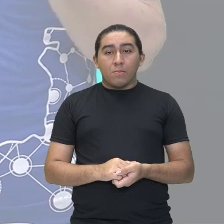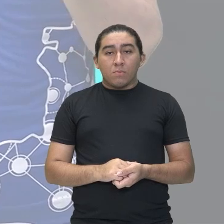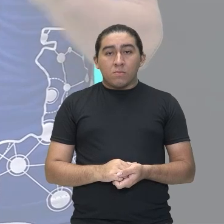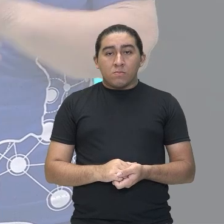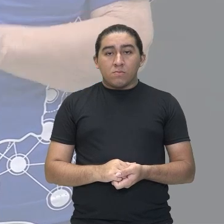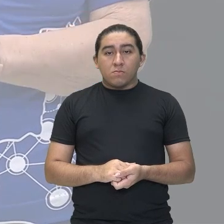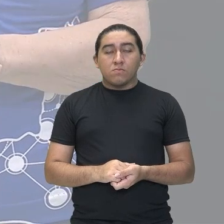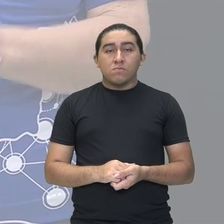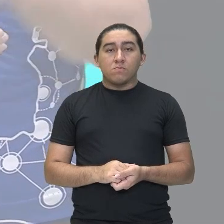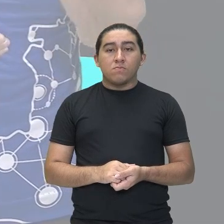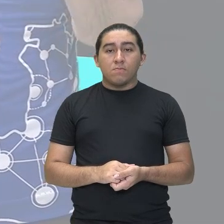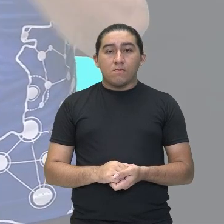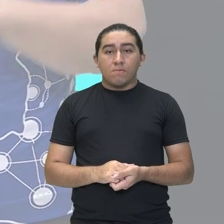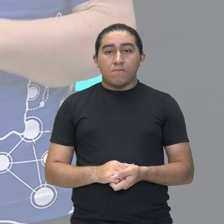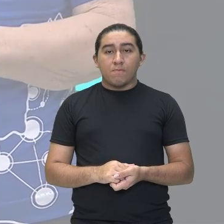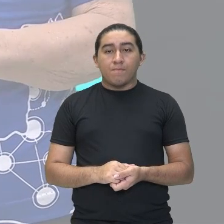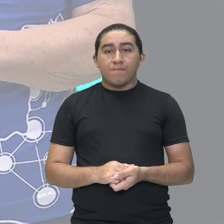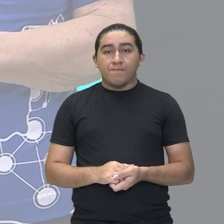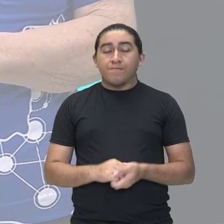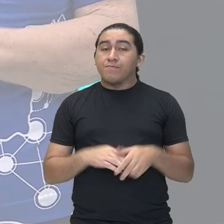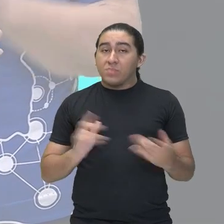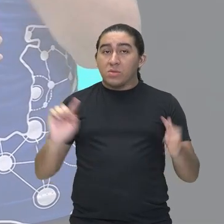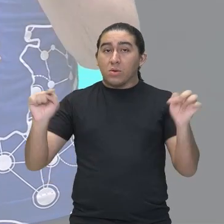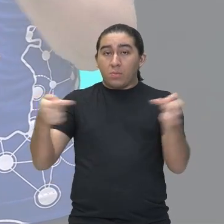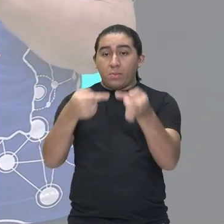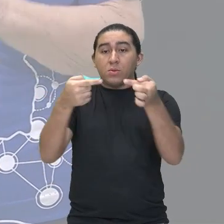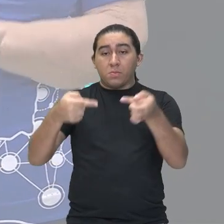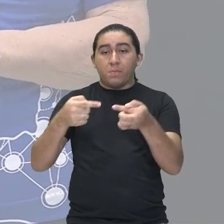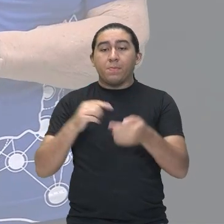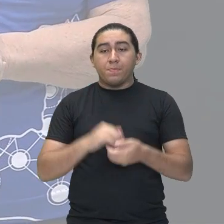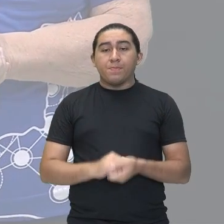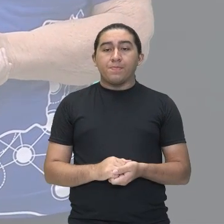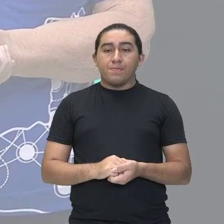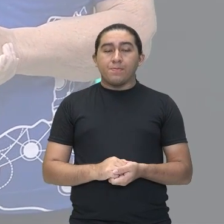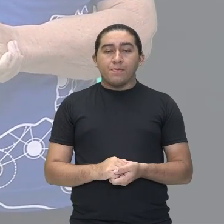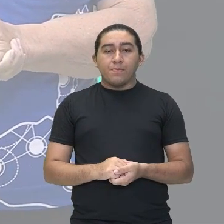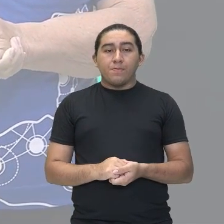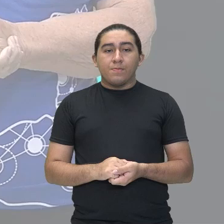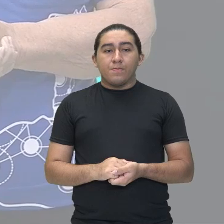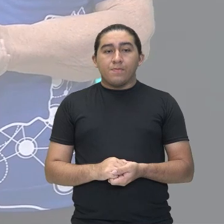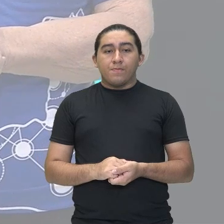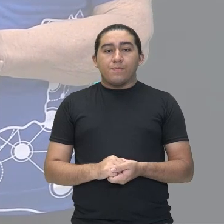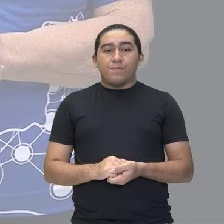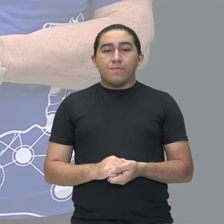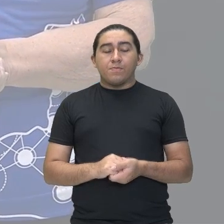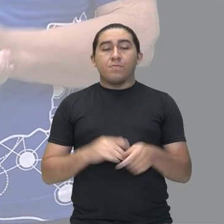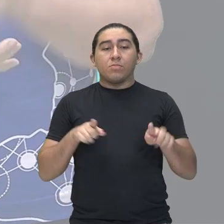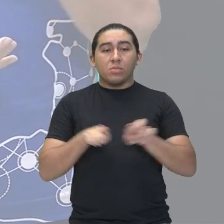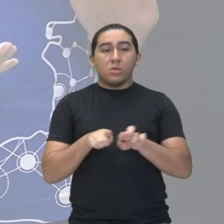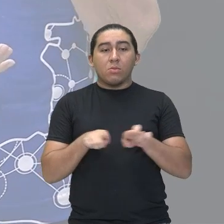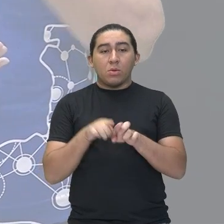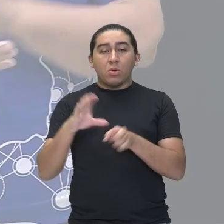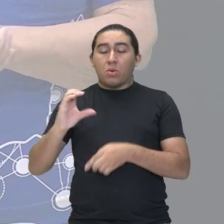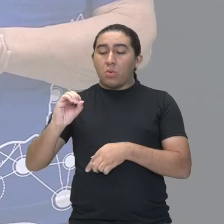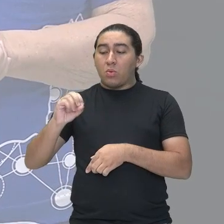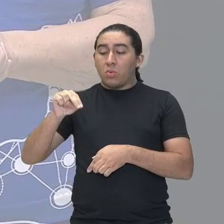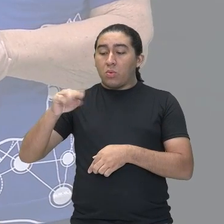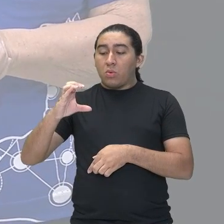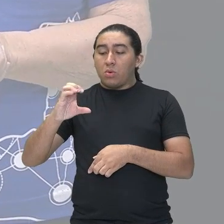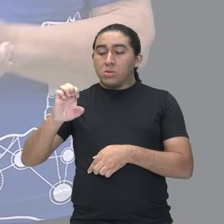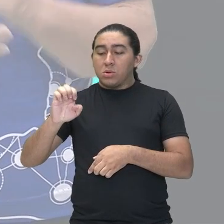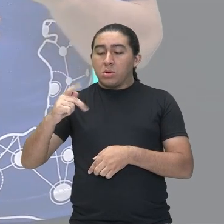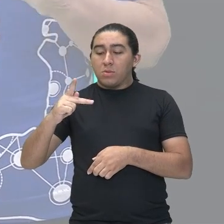palavras contraditórias. Então, cultismo, jogo de palavras. E o conceptismo, que é jogo